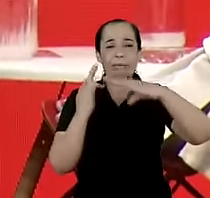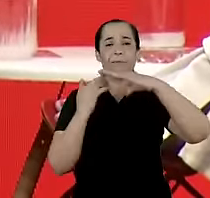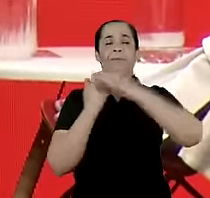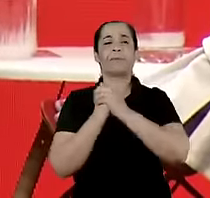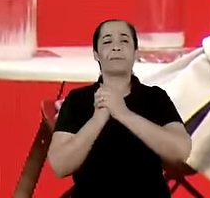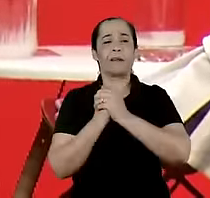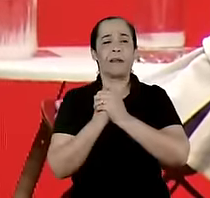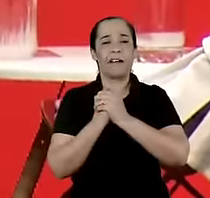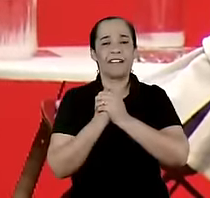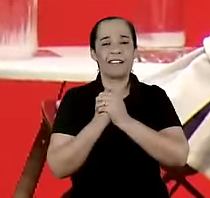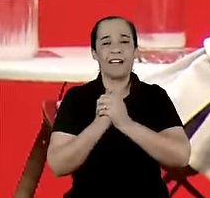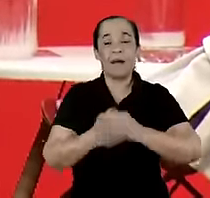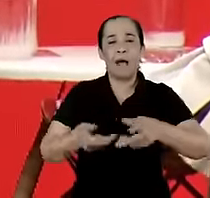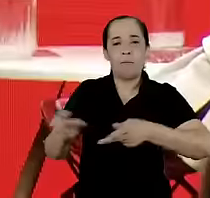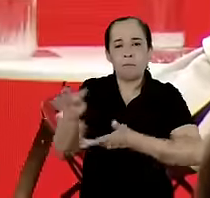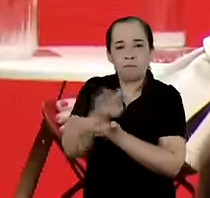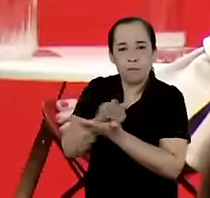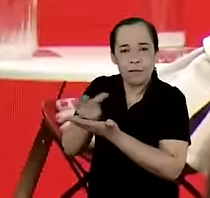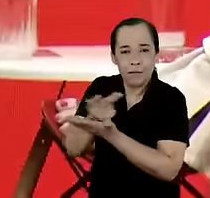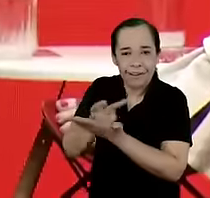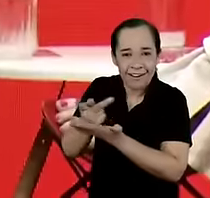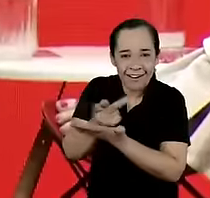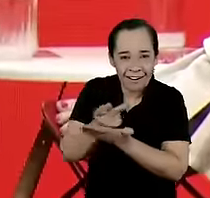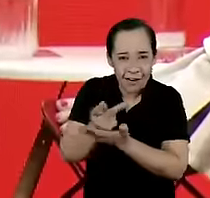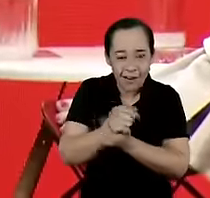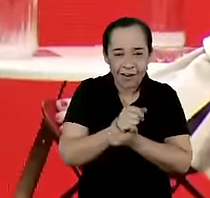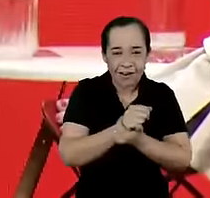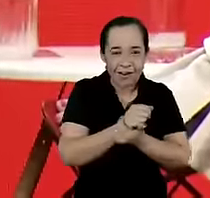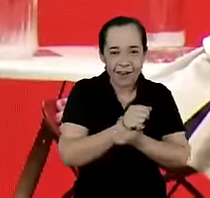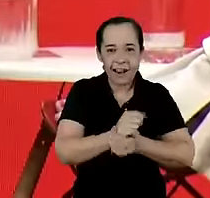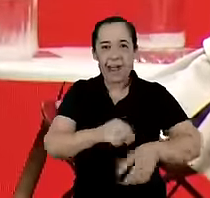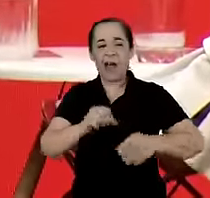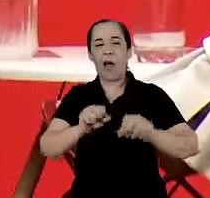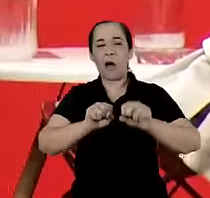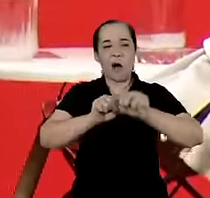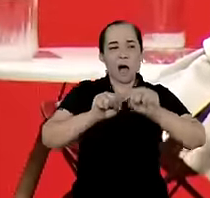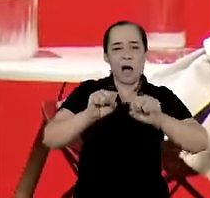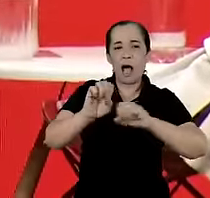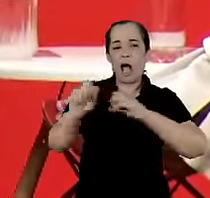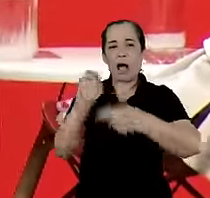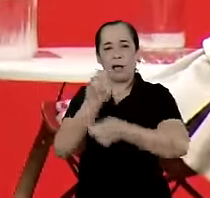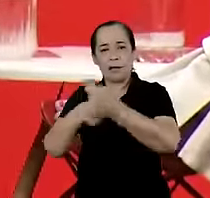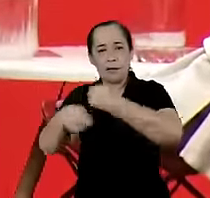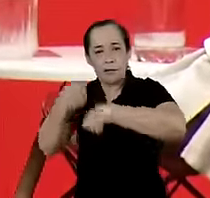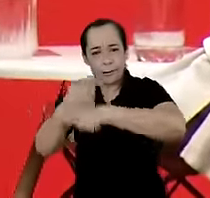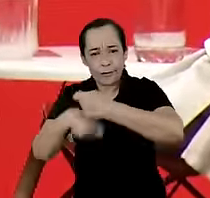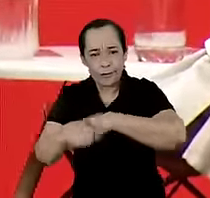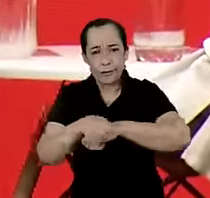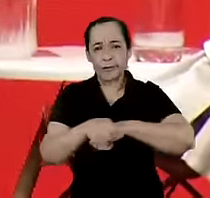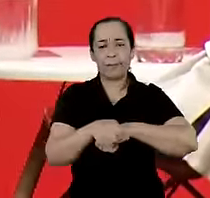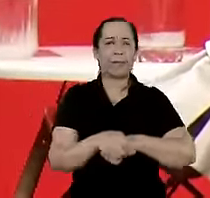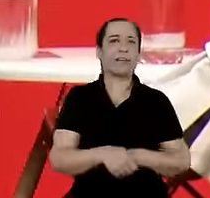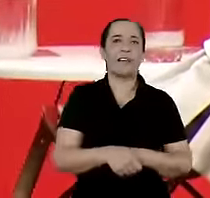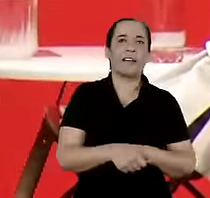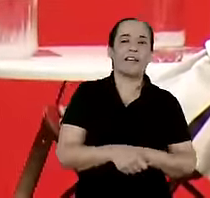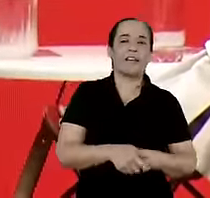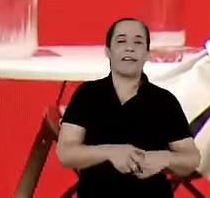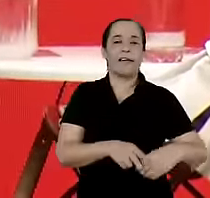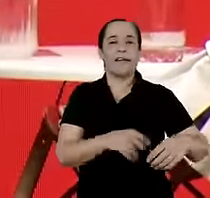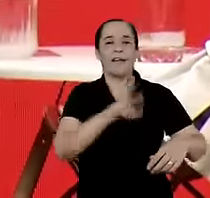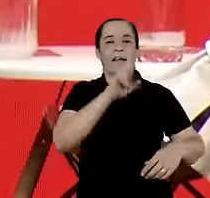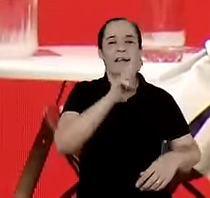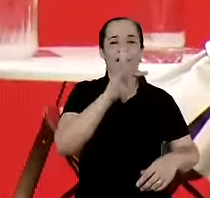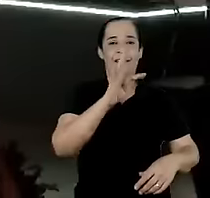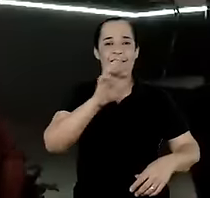procurando números de desaceleração da economia tanto do emprego quanto de de Retail Sales né né de vendas do